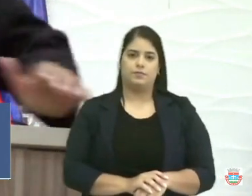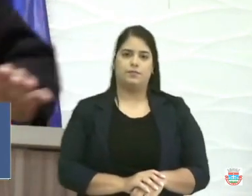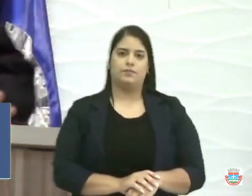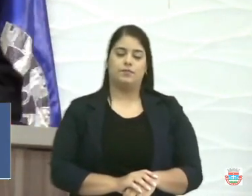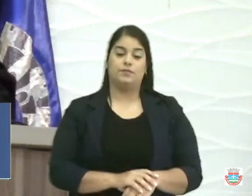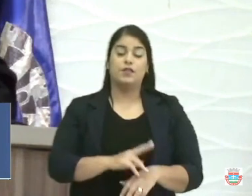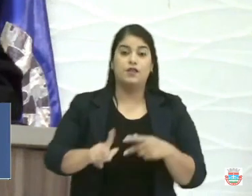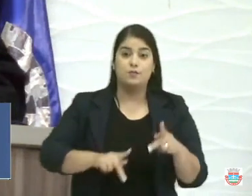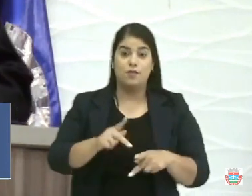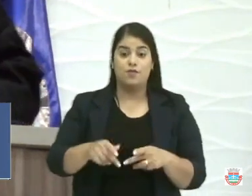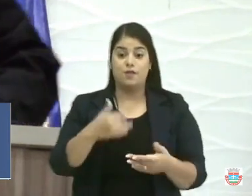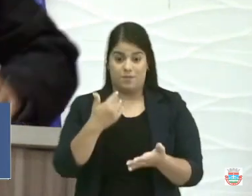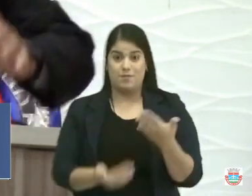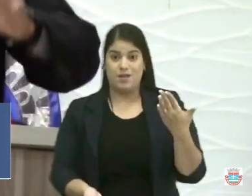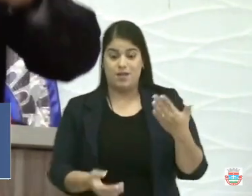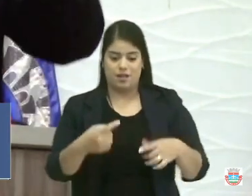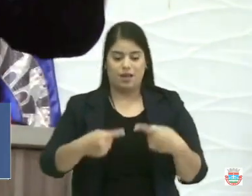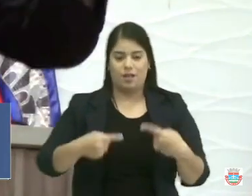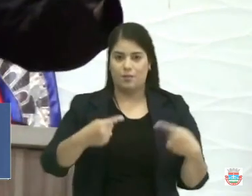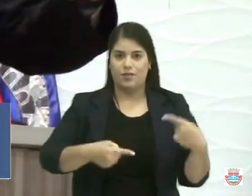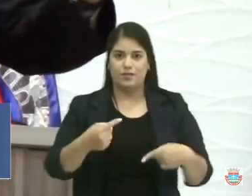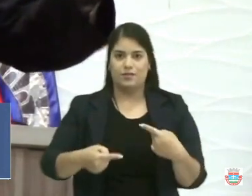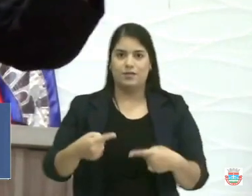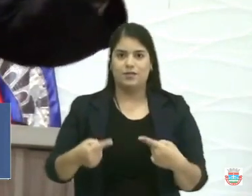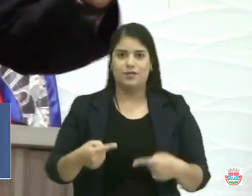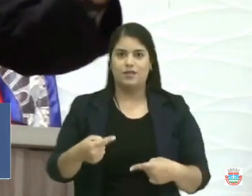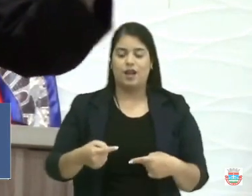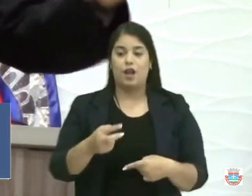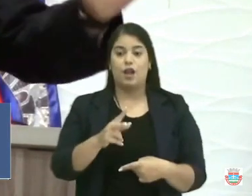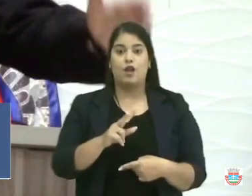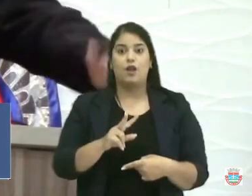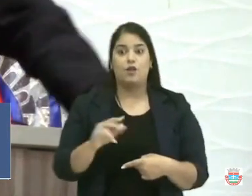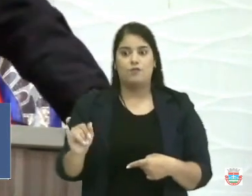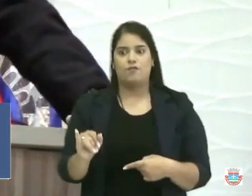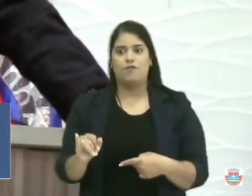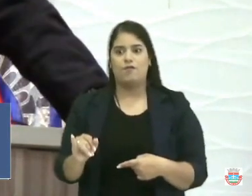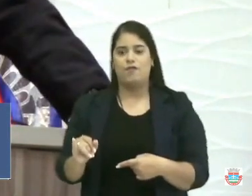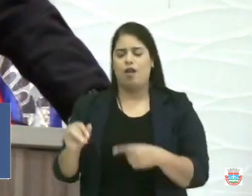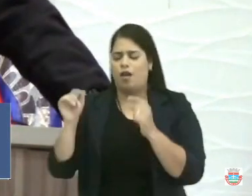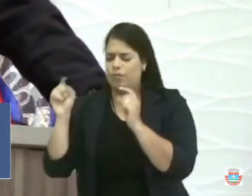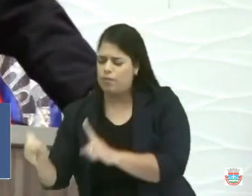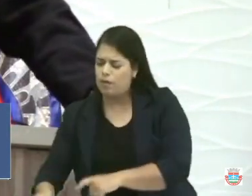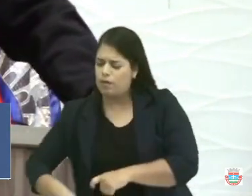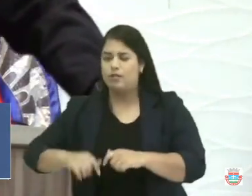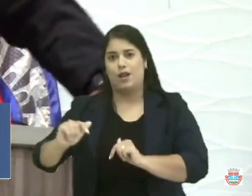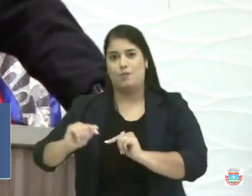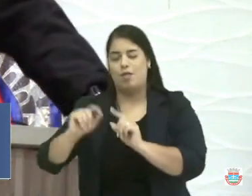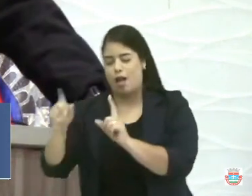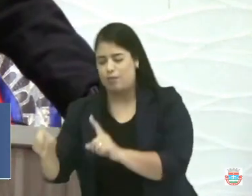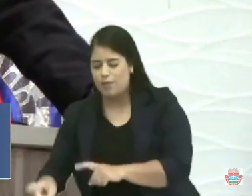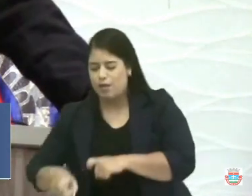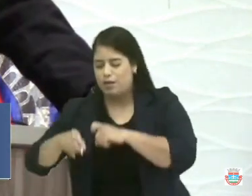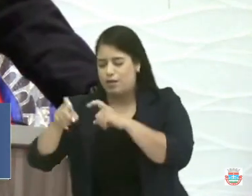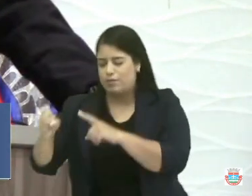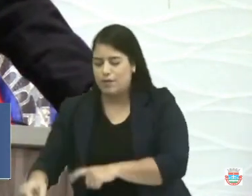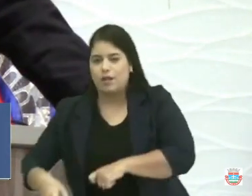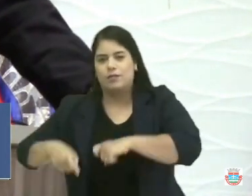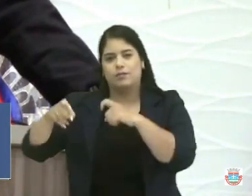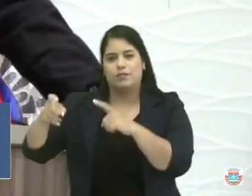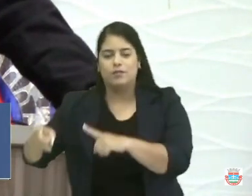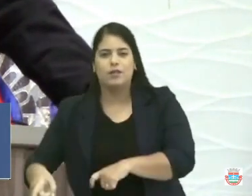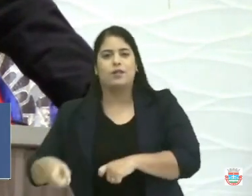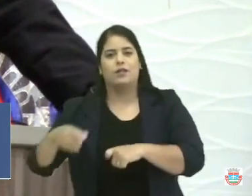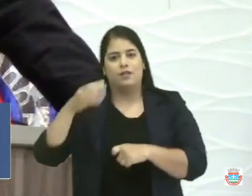Meu povo, se eu perder minha política, eu vou arrancar toco para realizar vocês, que eu tenho coragem de arrancar toco. Indiferente de muitos que não tem coragem de arrancar toco, eu